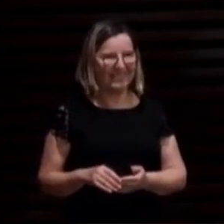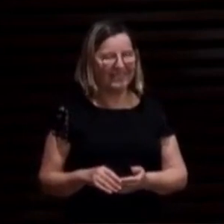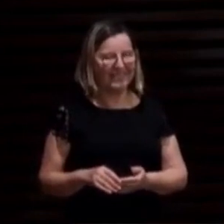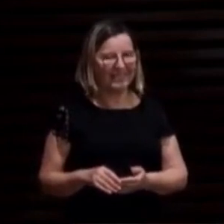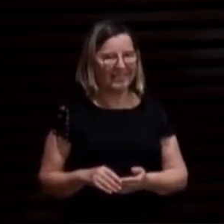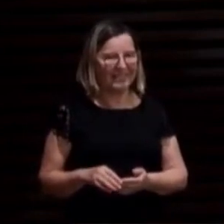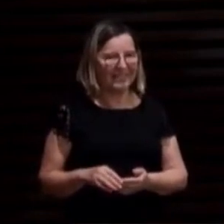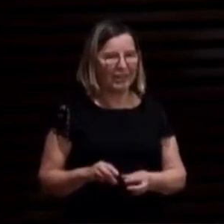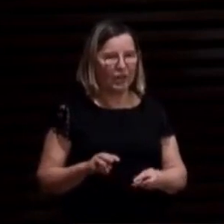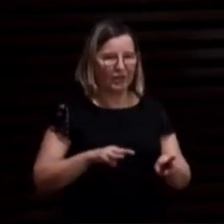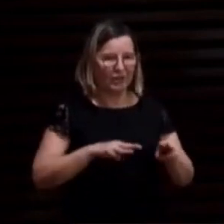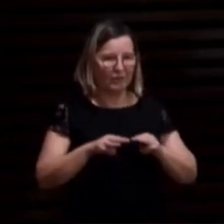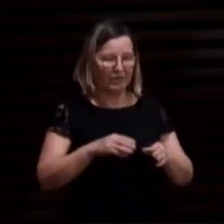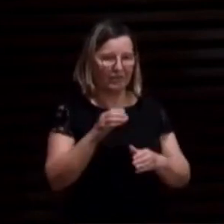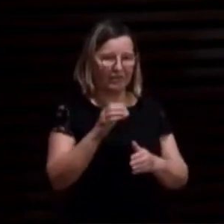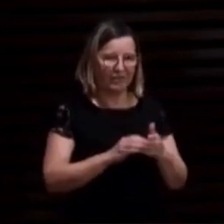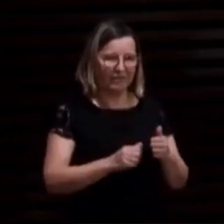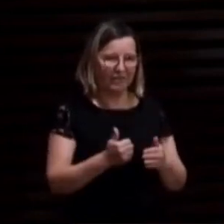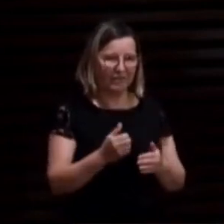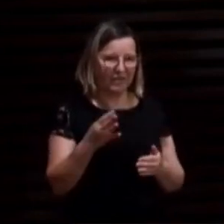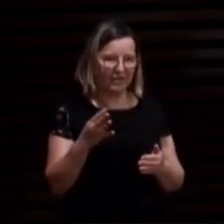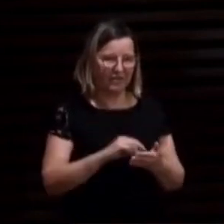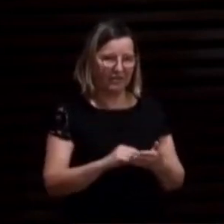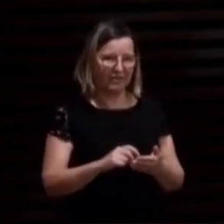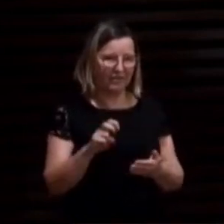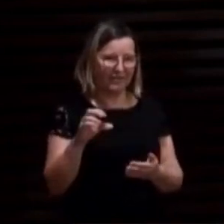capítulo 14, versículo 50.